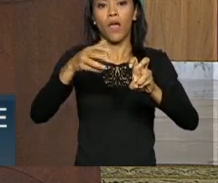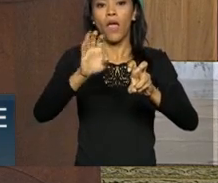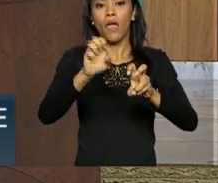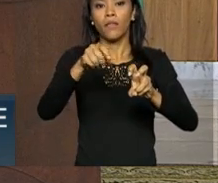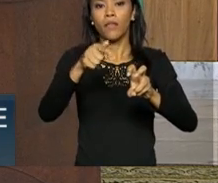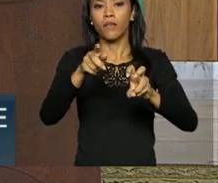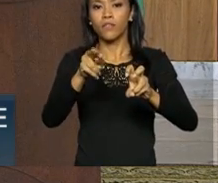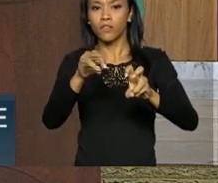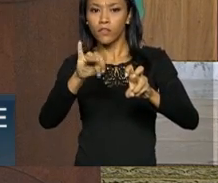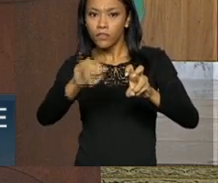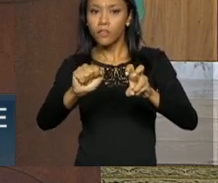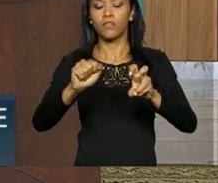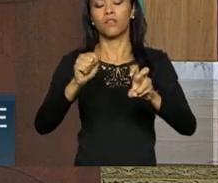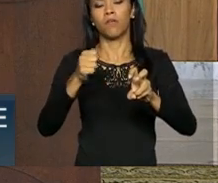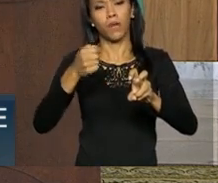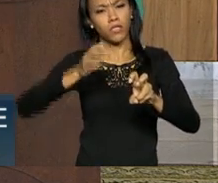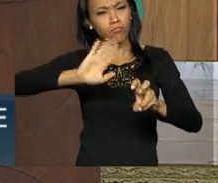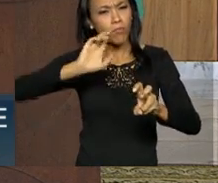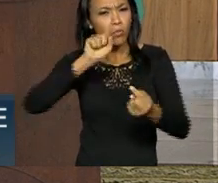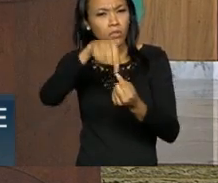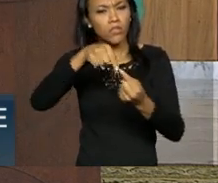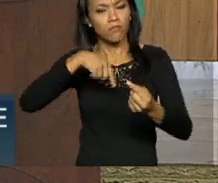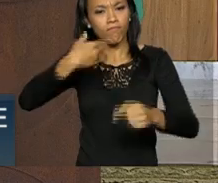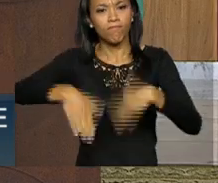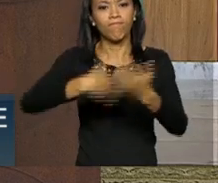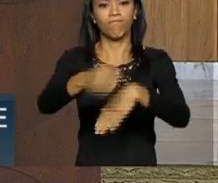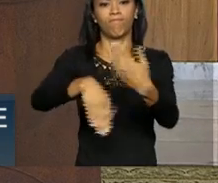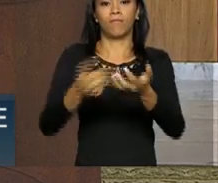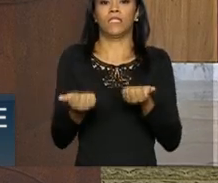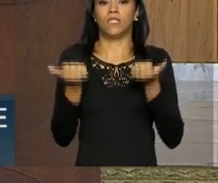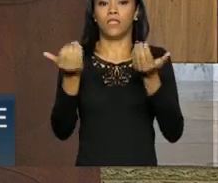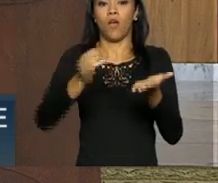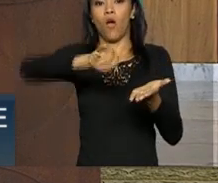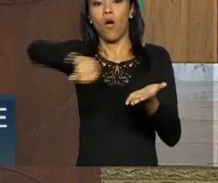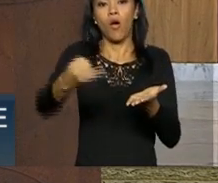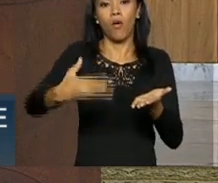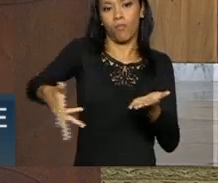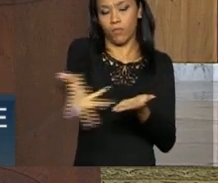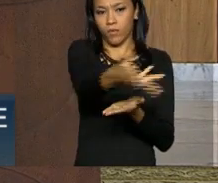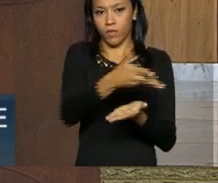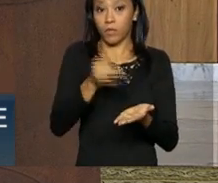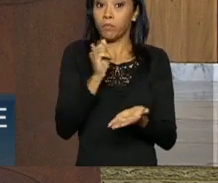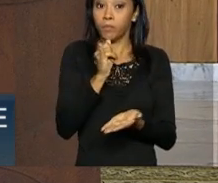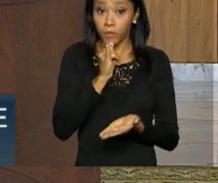trabalharmos na identificação e desenvolvimento de novas oportunidades, como, por